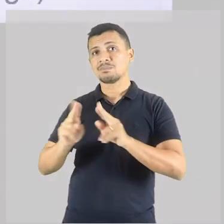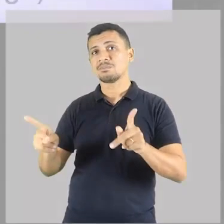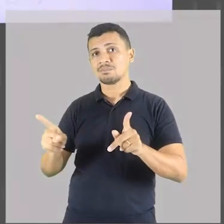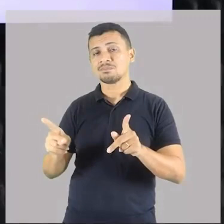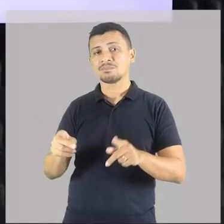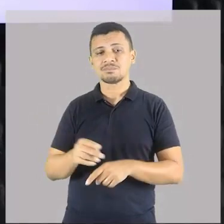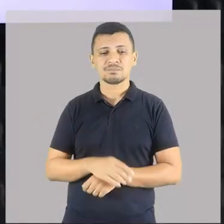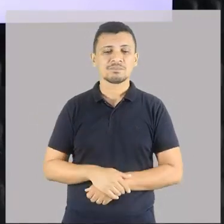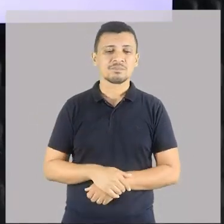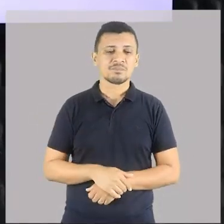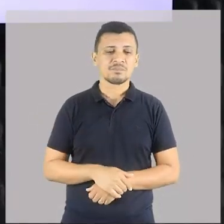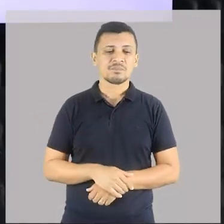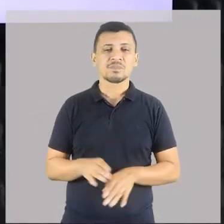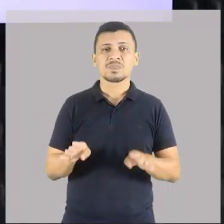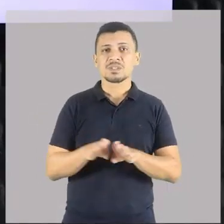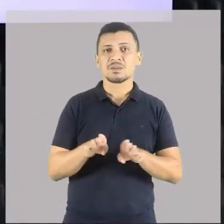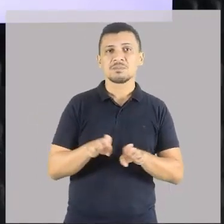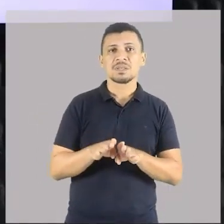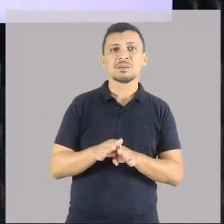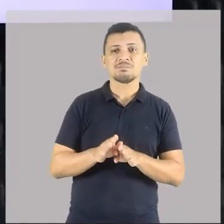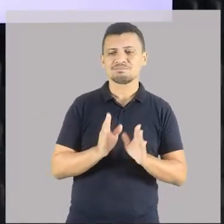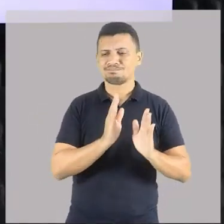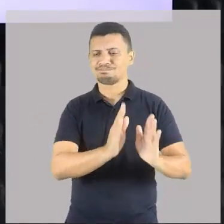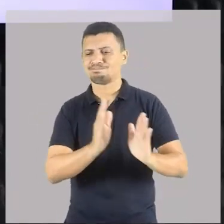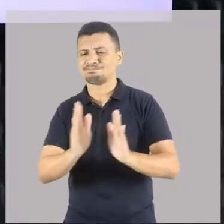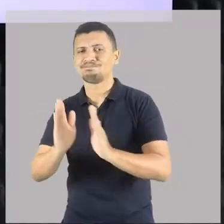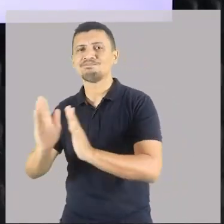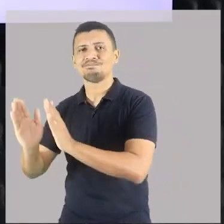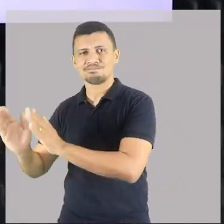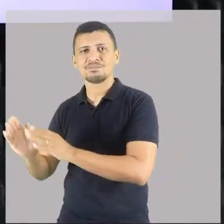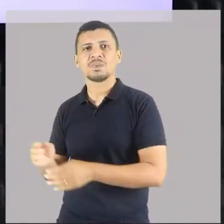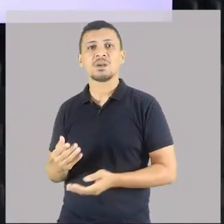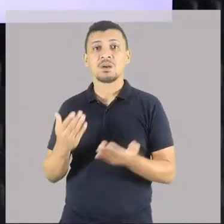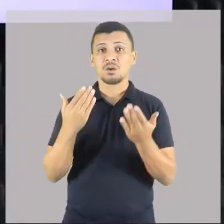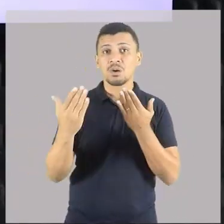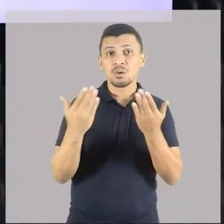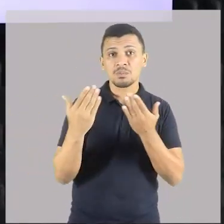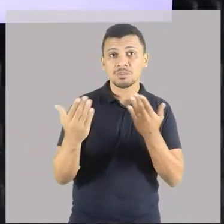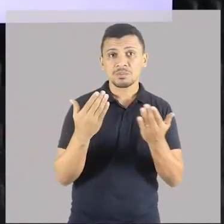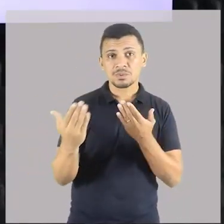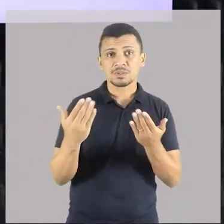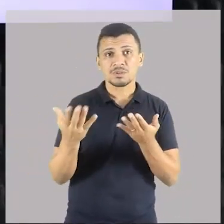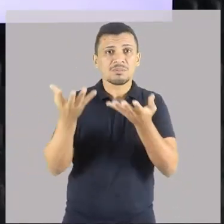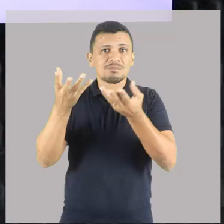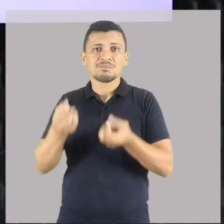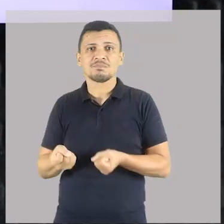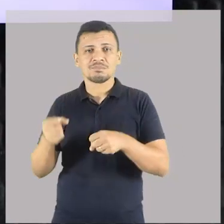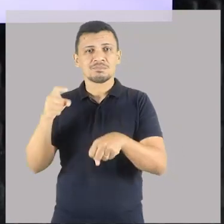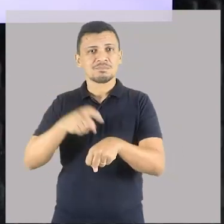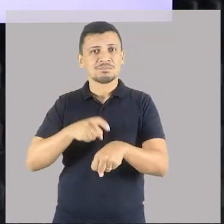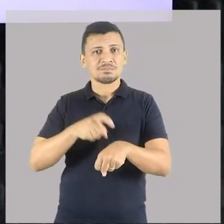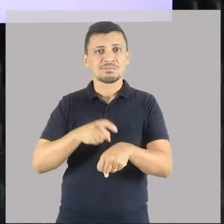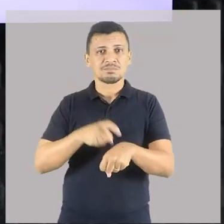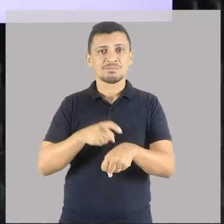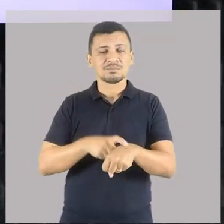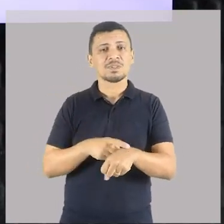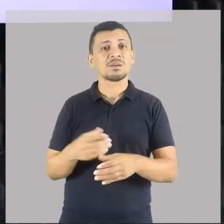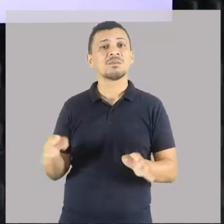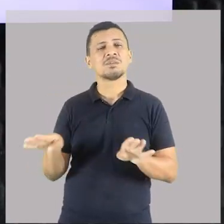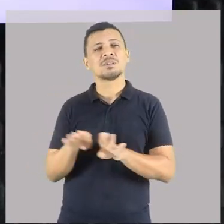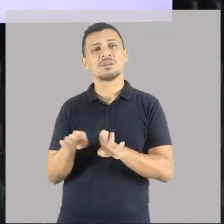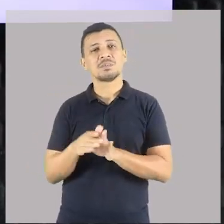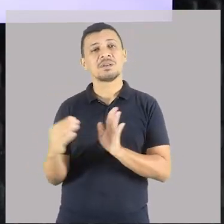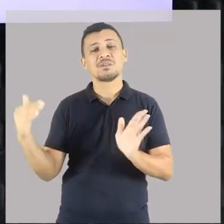valor concessivo, consequência, valor consecutivo, comparação, conformidade, tempo, proporção e